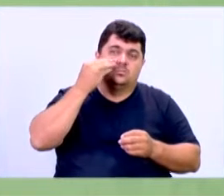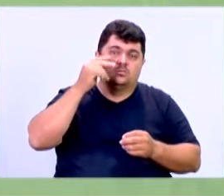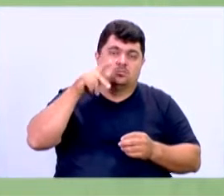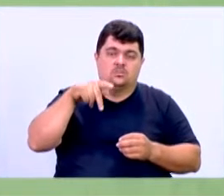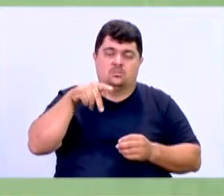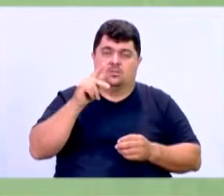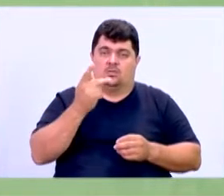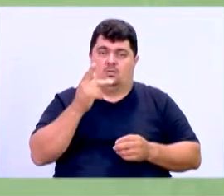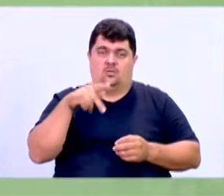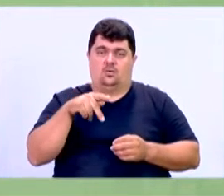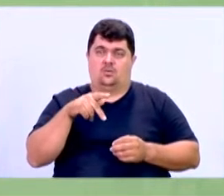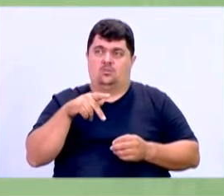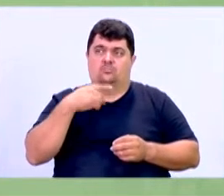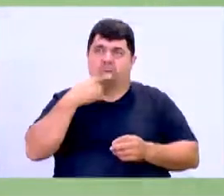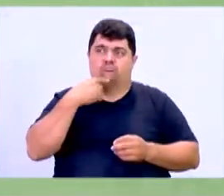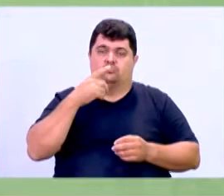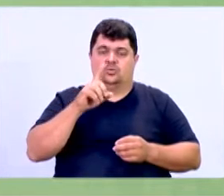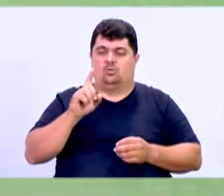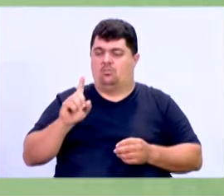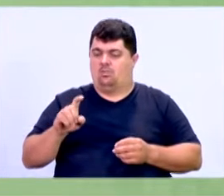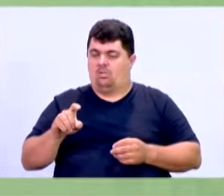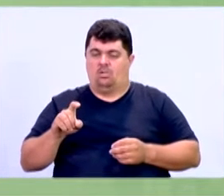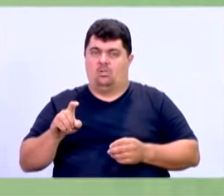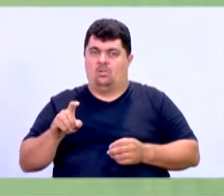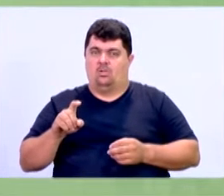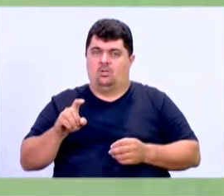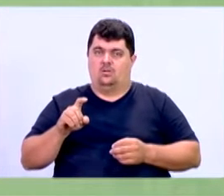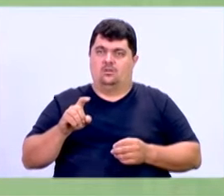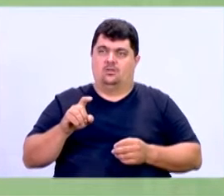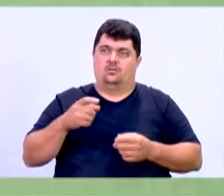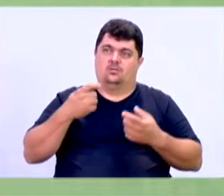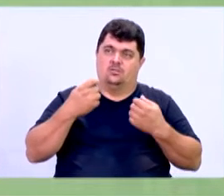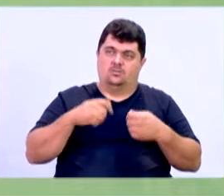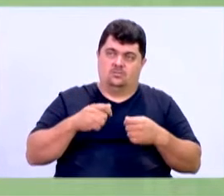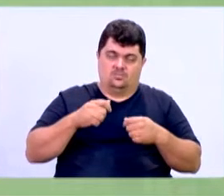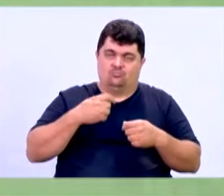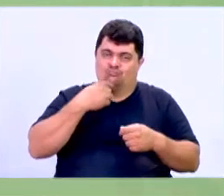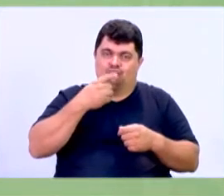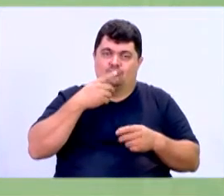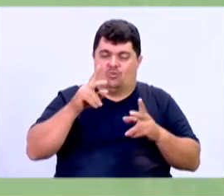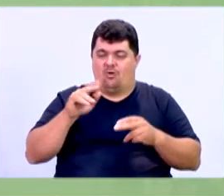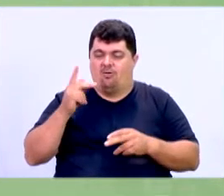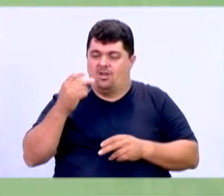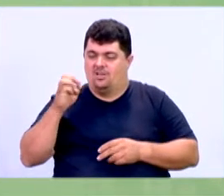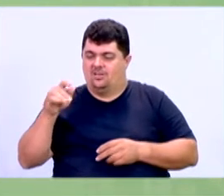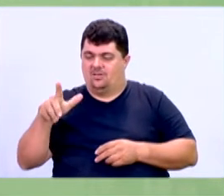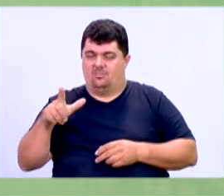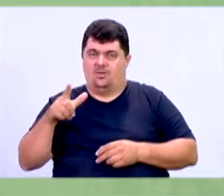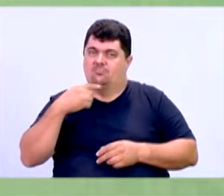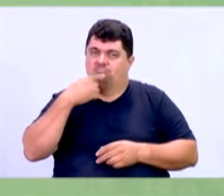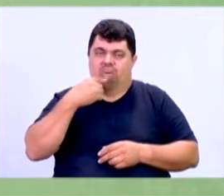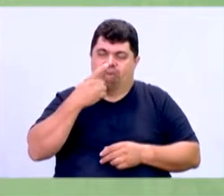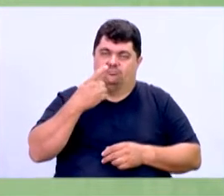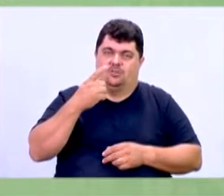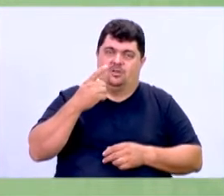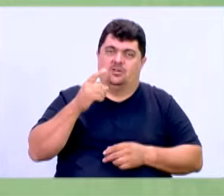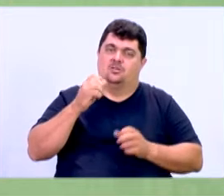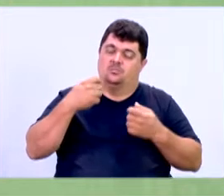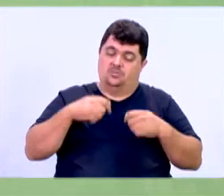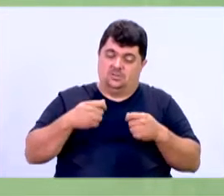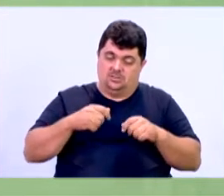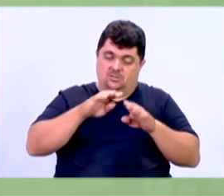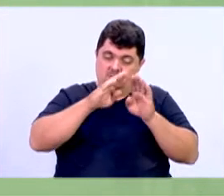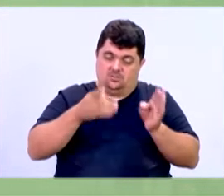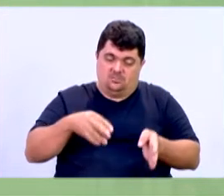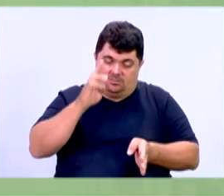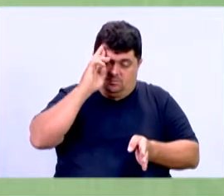PHP, não basta dar um duplo clique nos arquivos PHP, como a gente faz no HTML ou HTML. É necessário ter